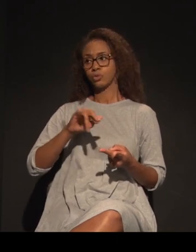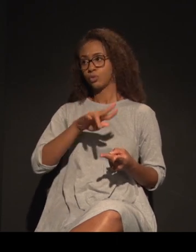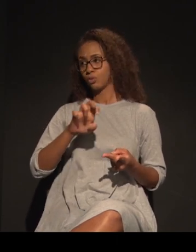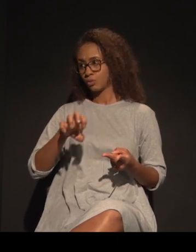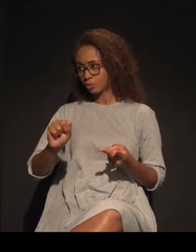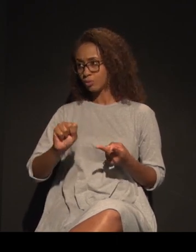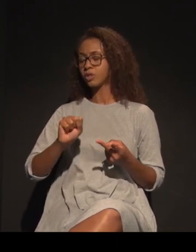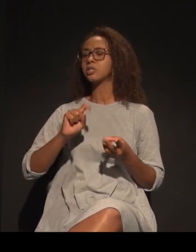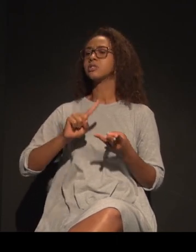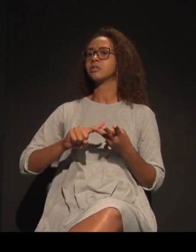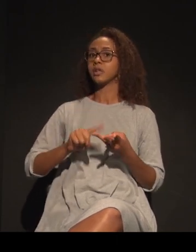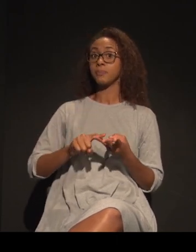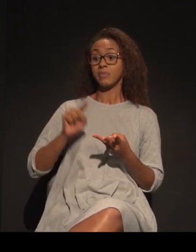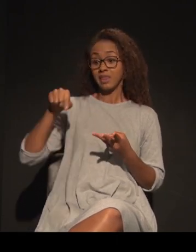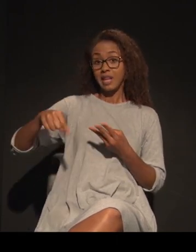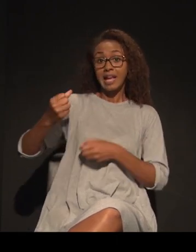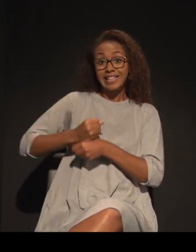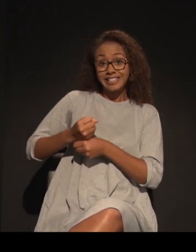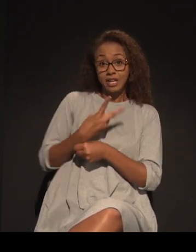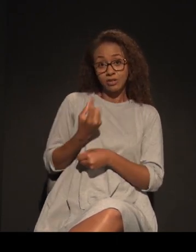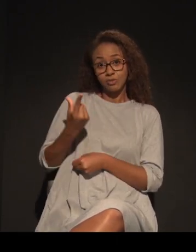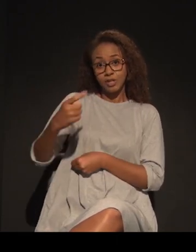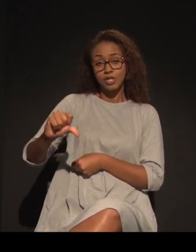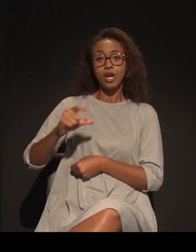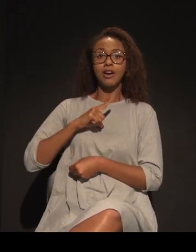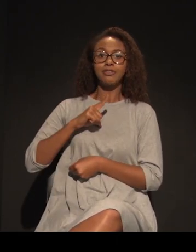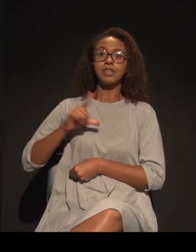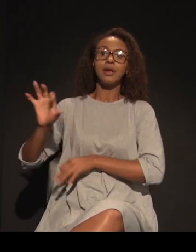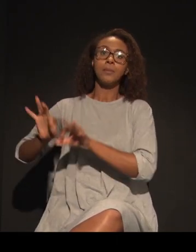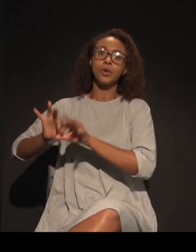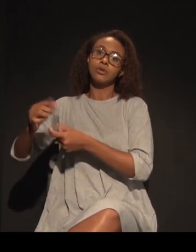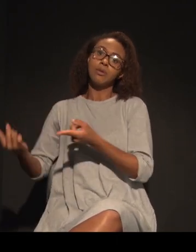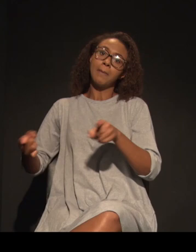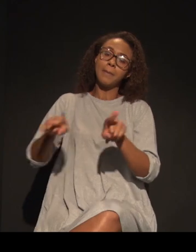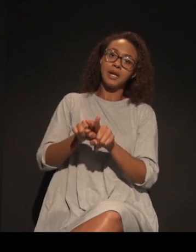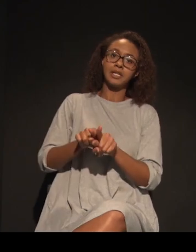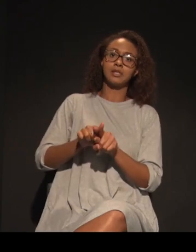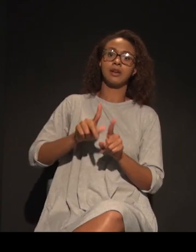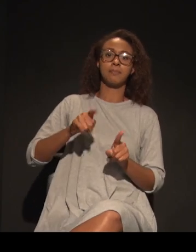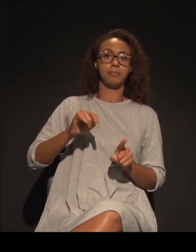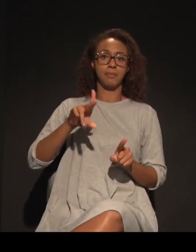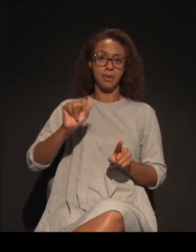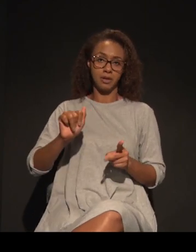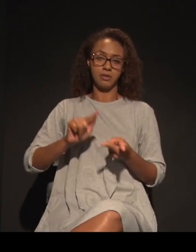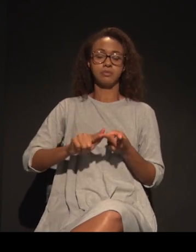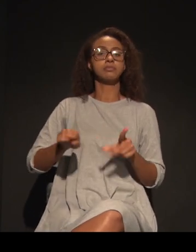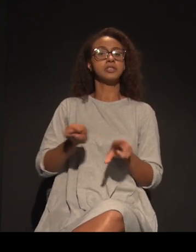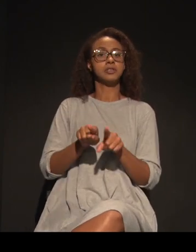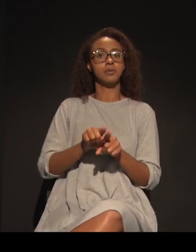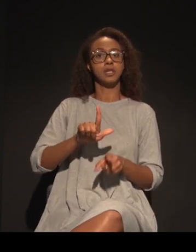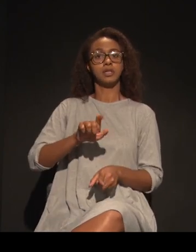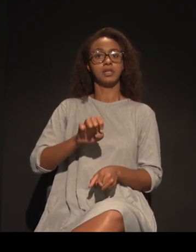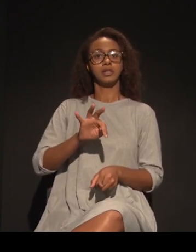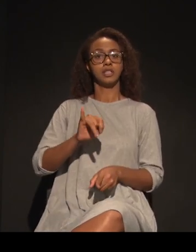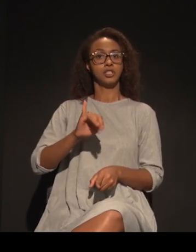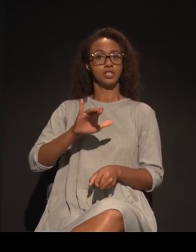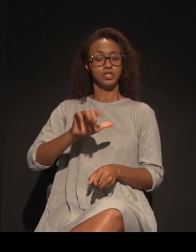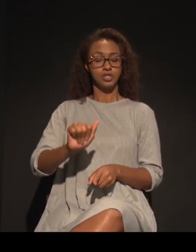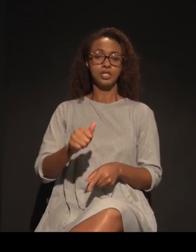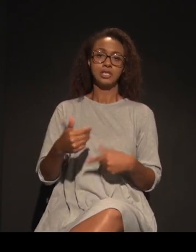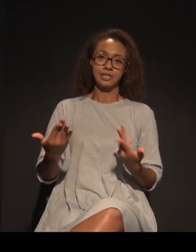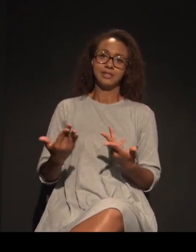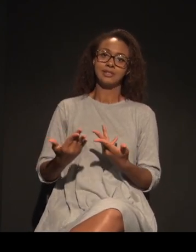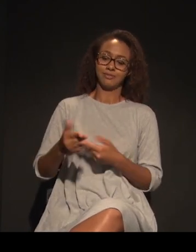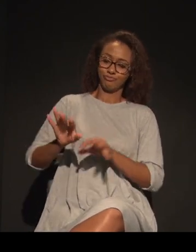esse ano com a produção da paula bertola e da letícia santos né então quero muito